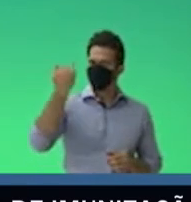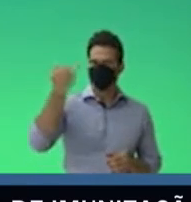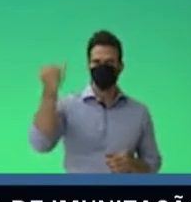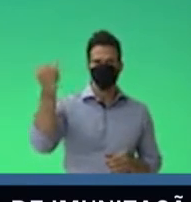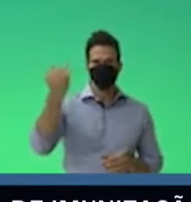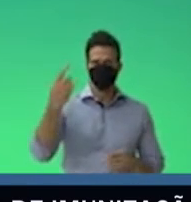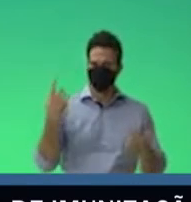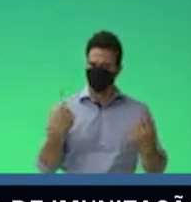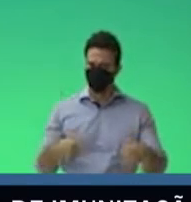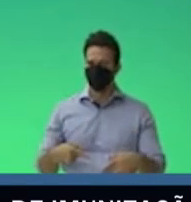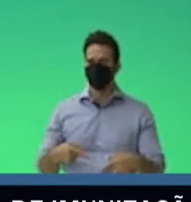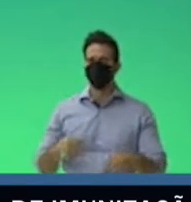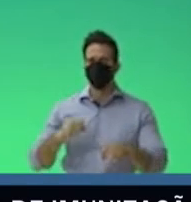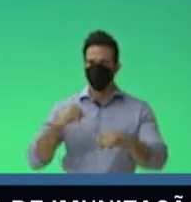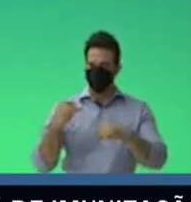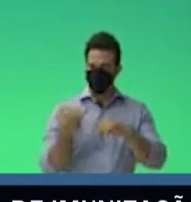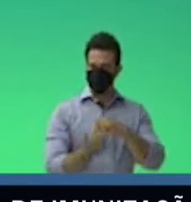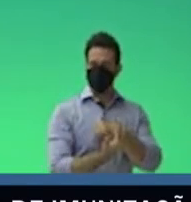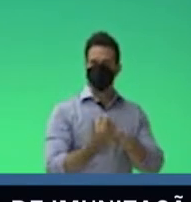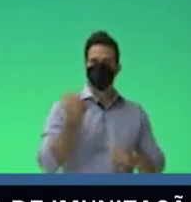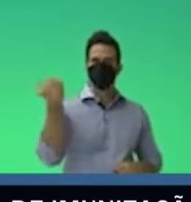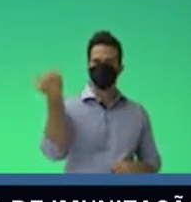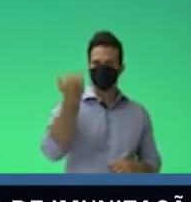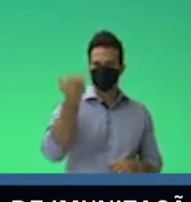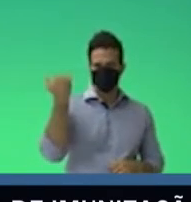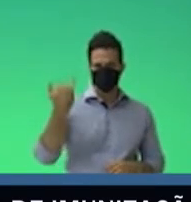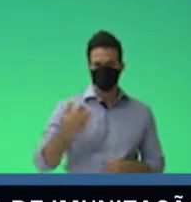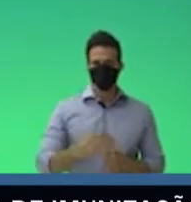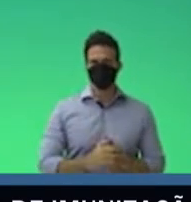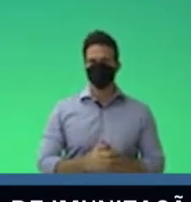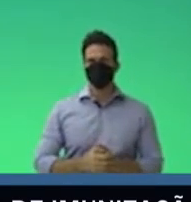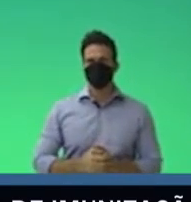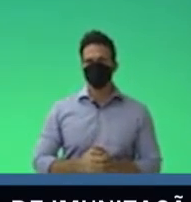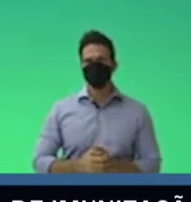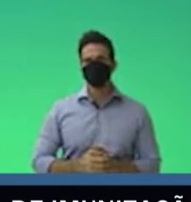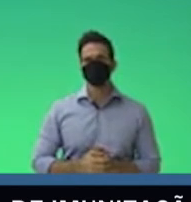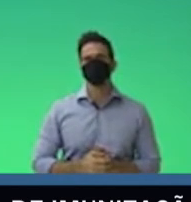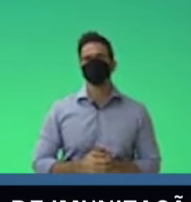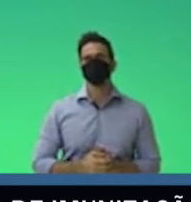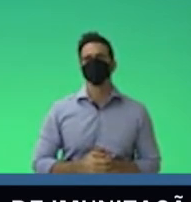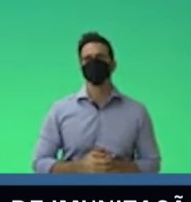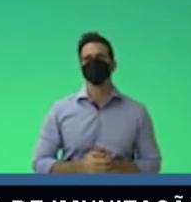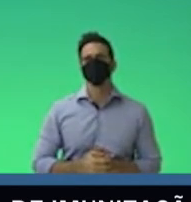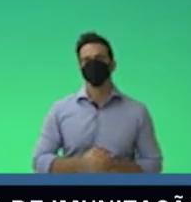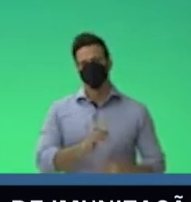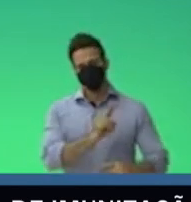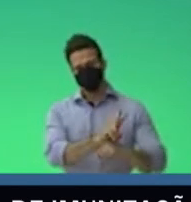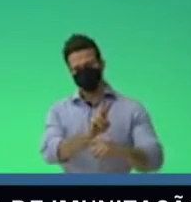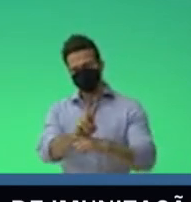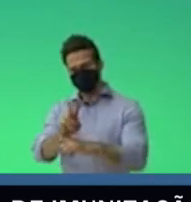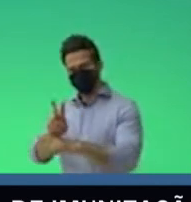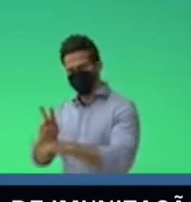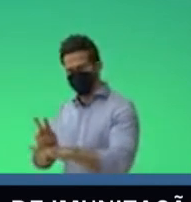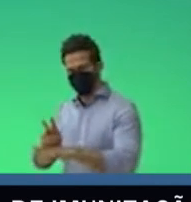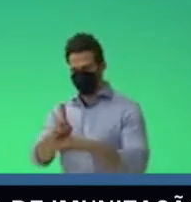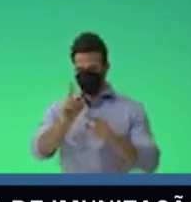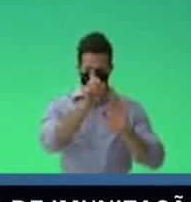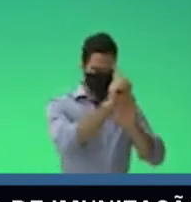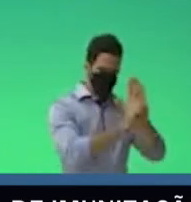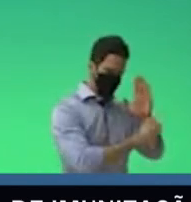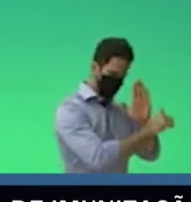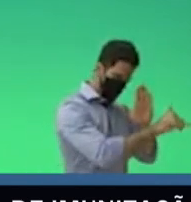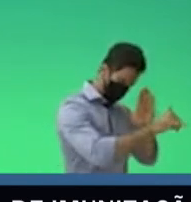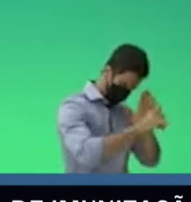importante no combate a corrigir importante nas Barreiras aceitar importante na fiscalização dos